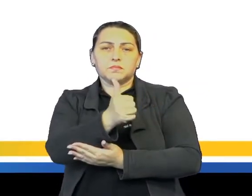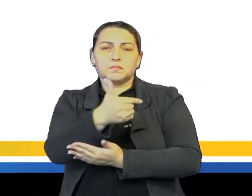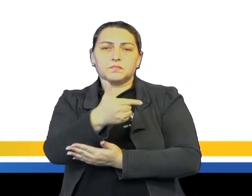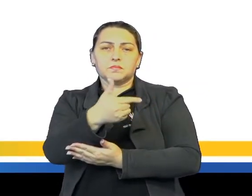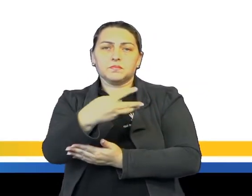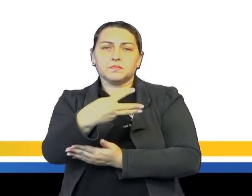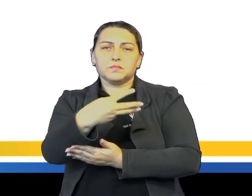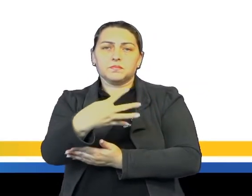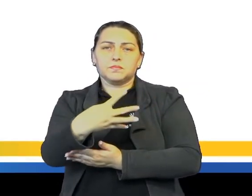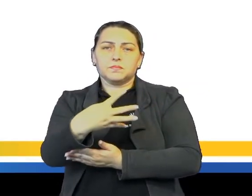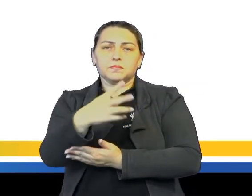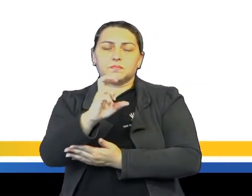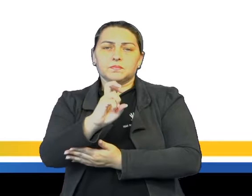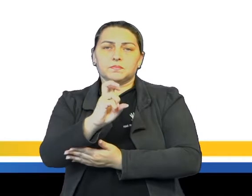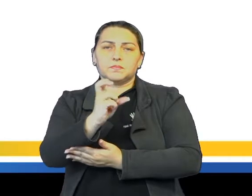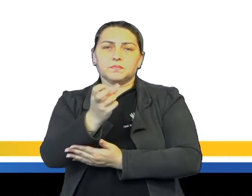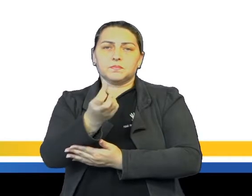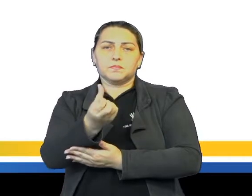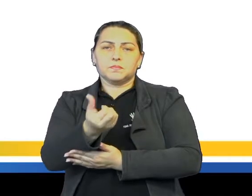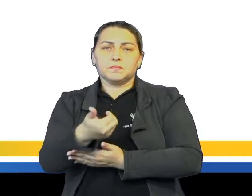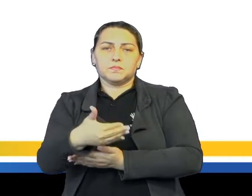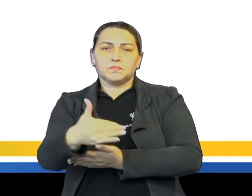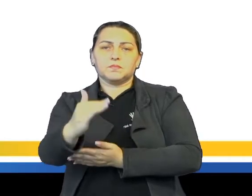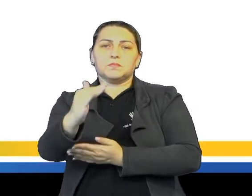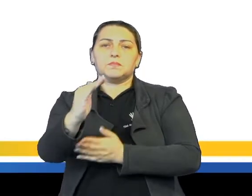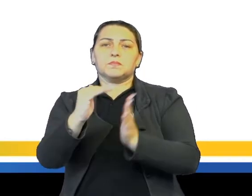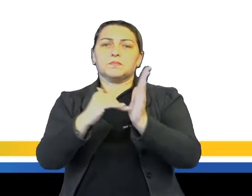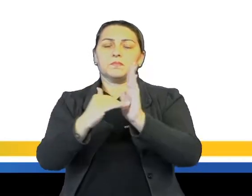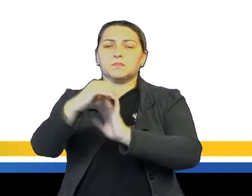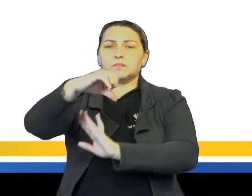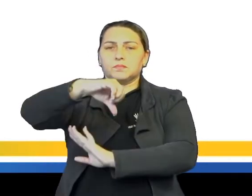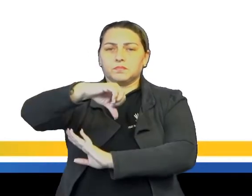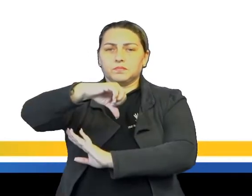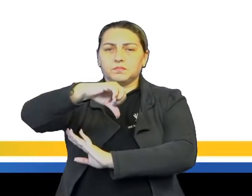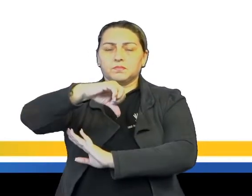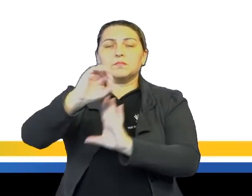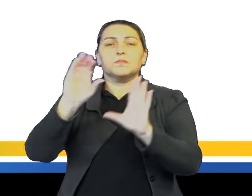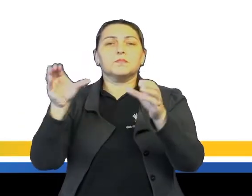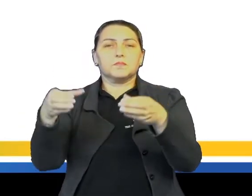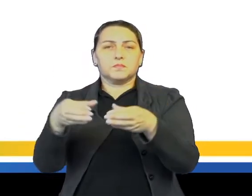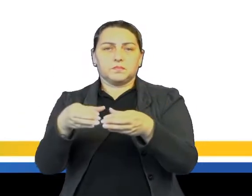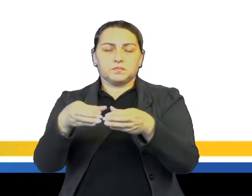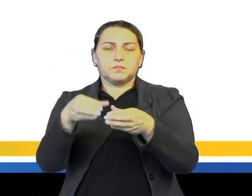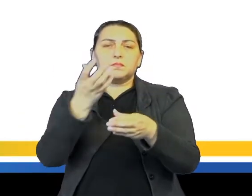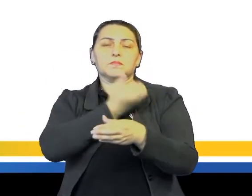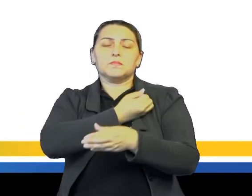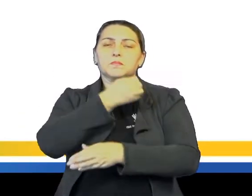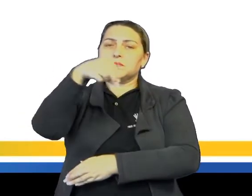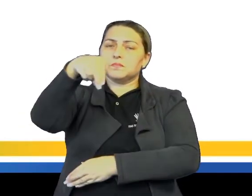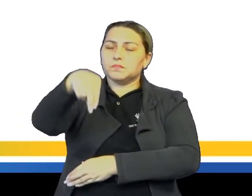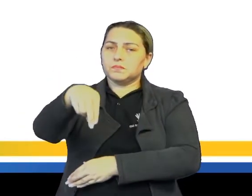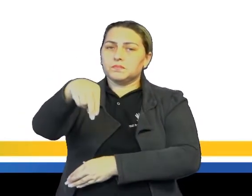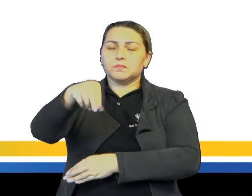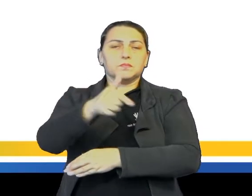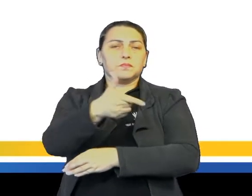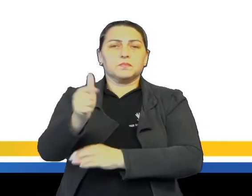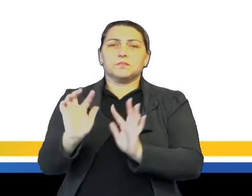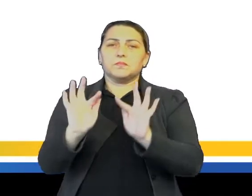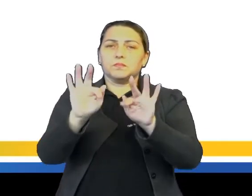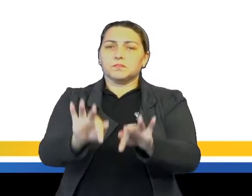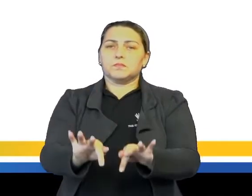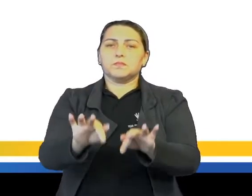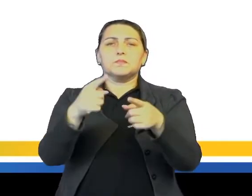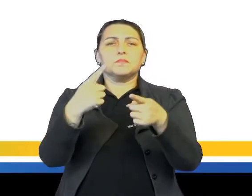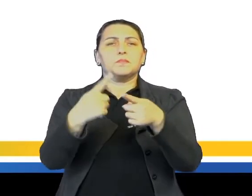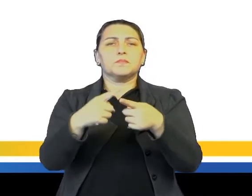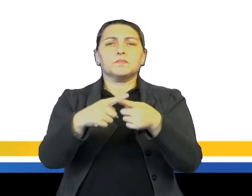1, o 2, o 3, o 4 e assim sucessivamente. Esse conjunto dos números naturais, ele é infinito. Por